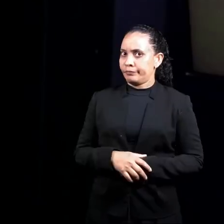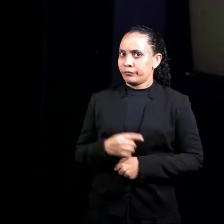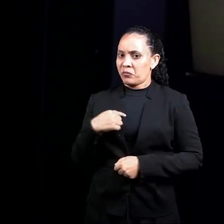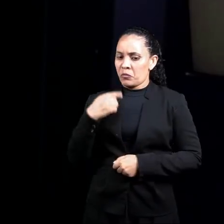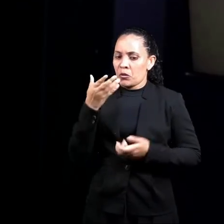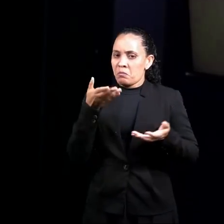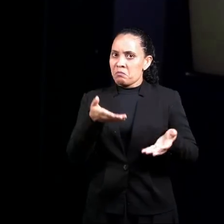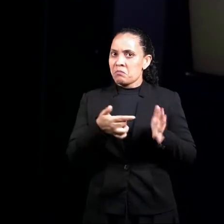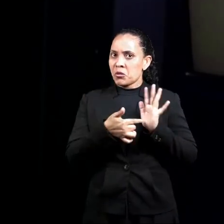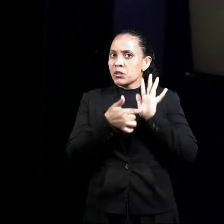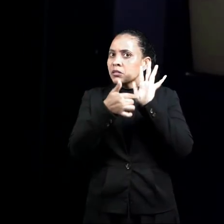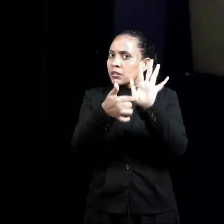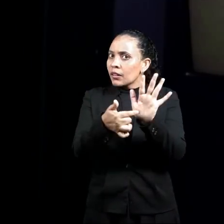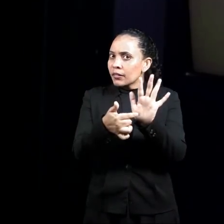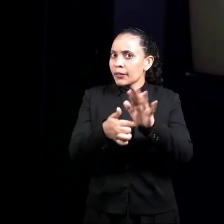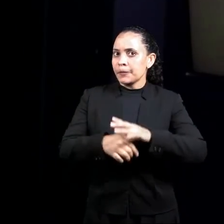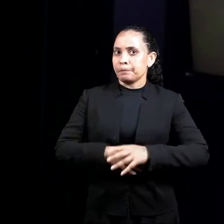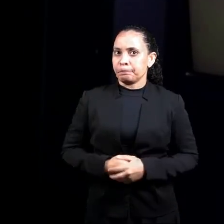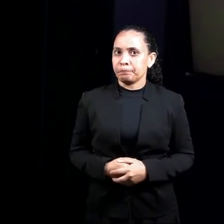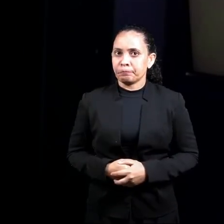aí oferecendo.